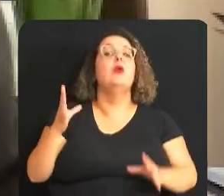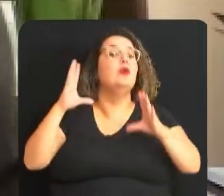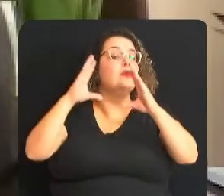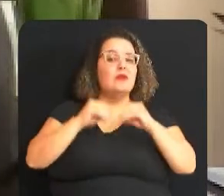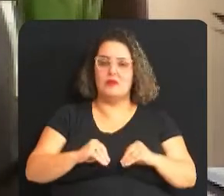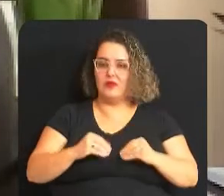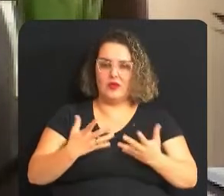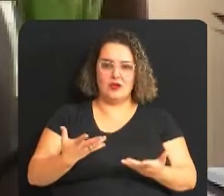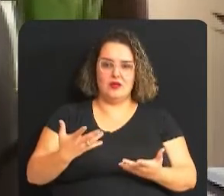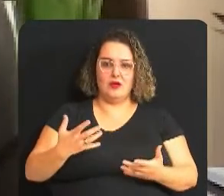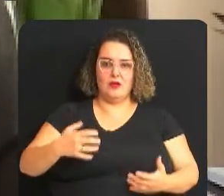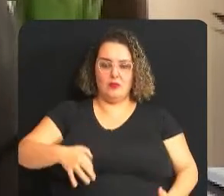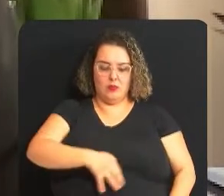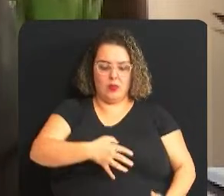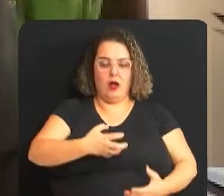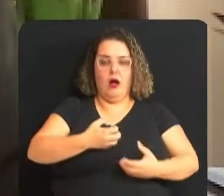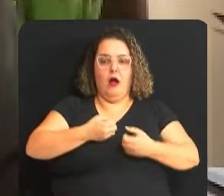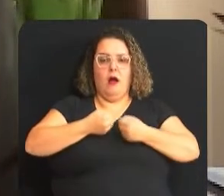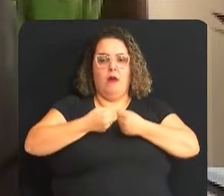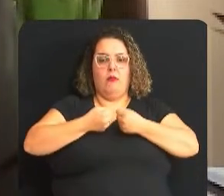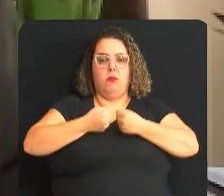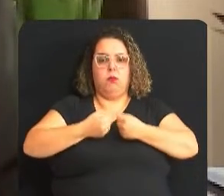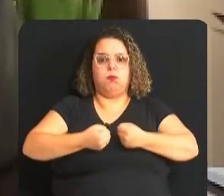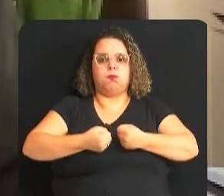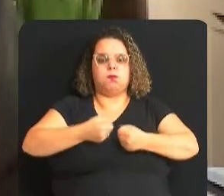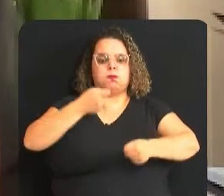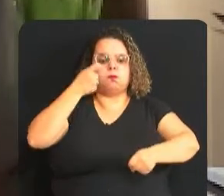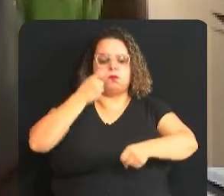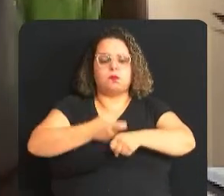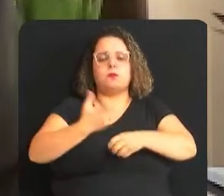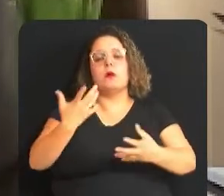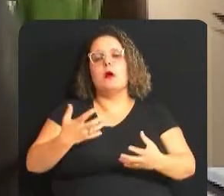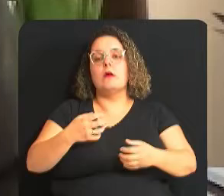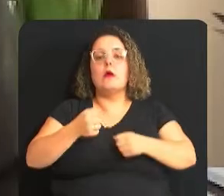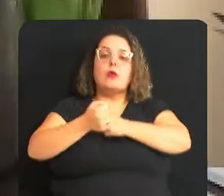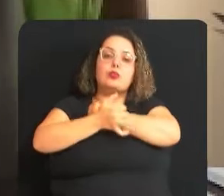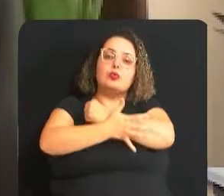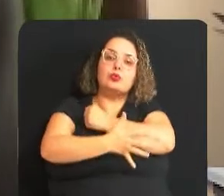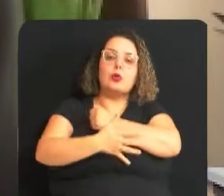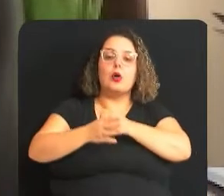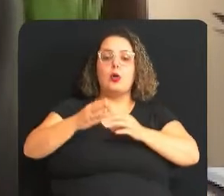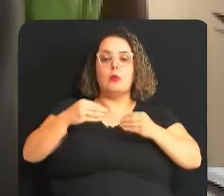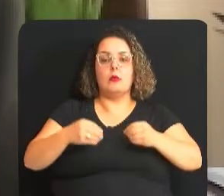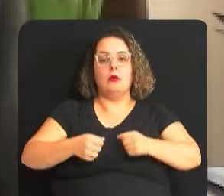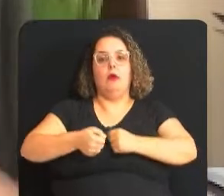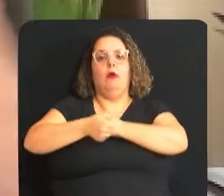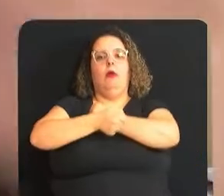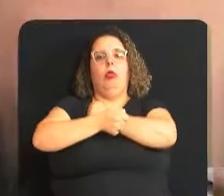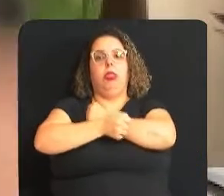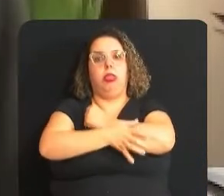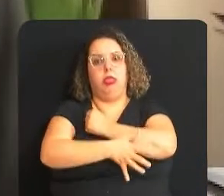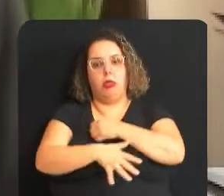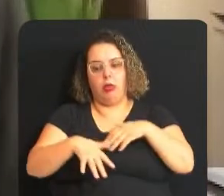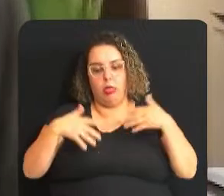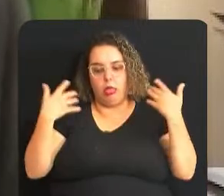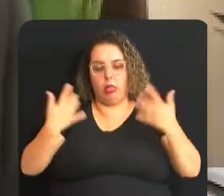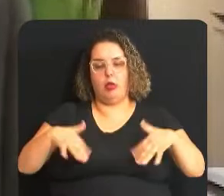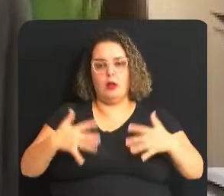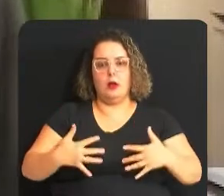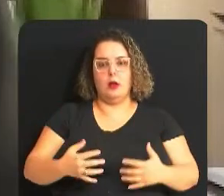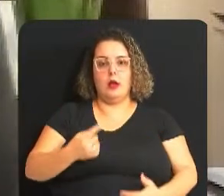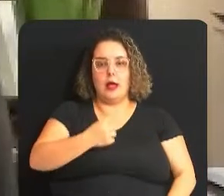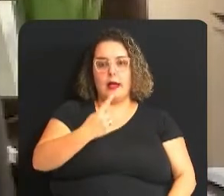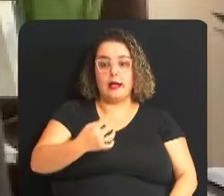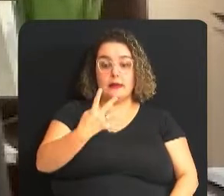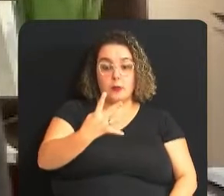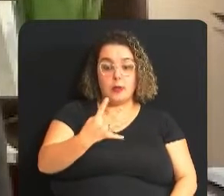um tubo digestivo, um tubo molinho, pastoso, vai evacuar um tijolo a cada 4, 5 dias.